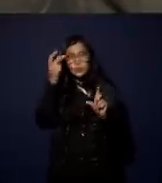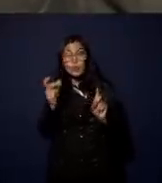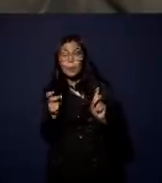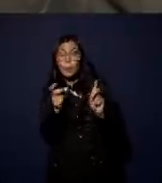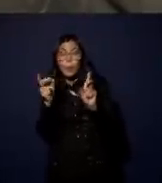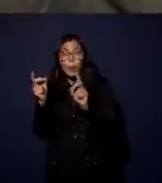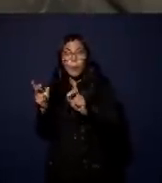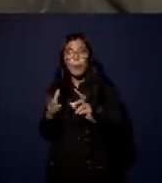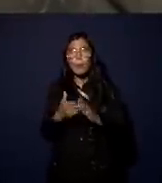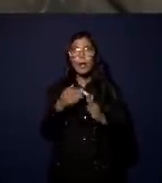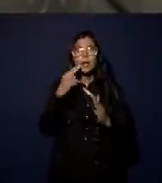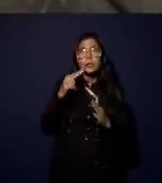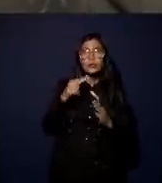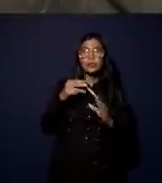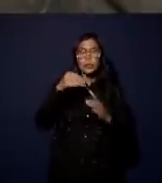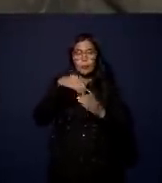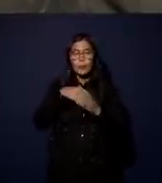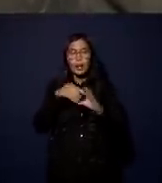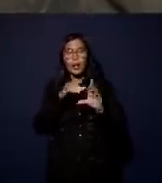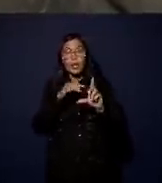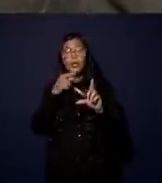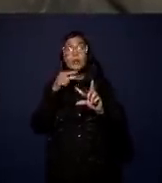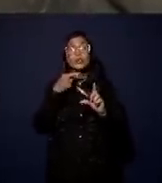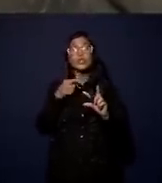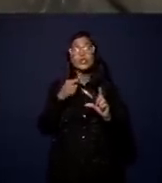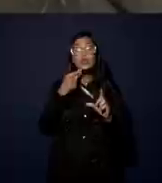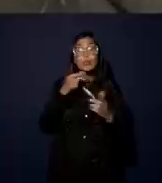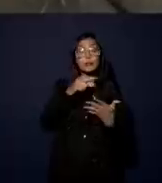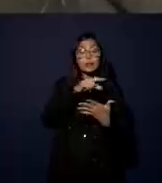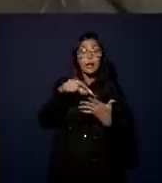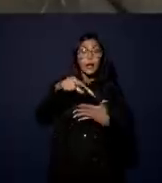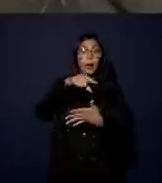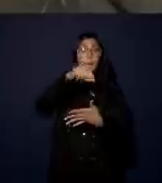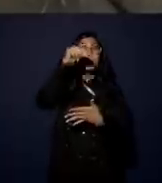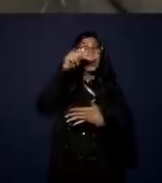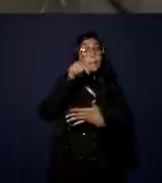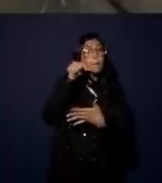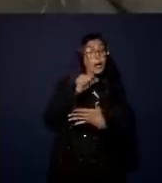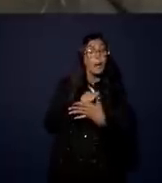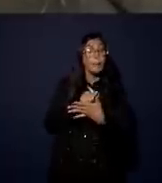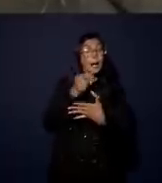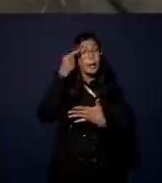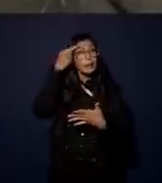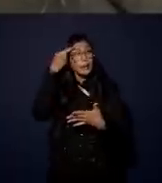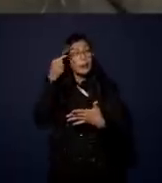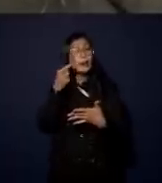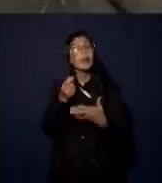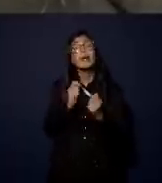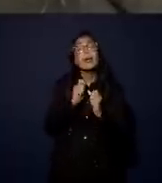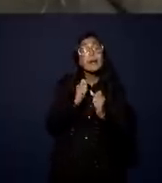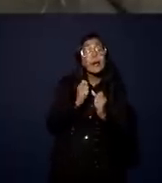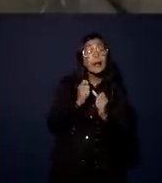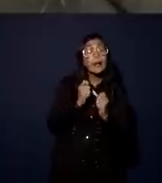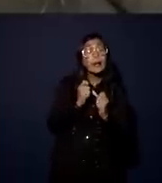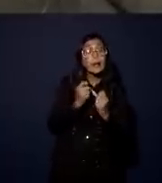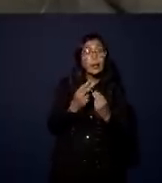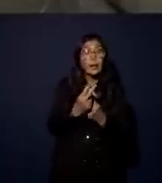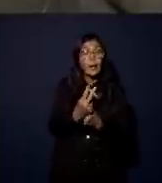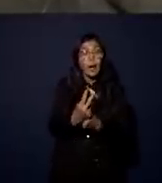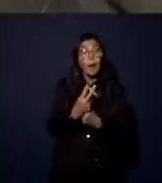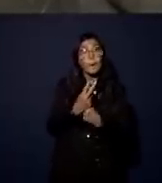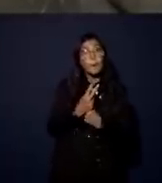consegue ser mais seletivo entender melhor para quem a gente tá emprestando